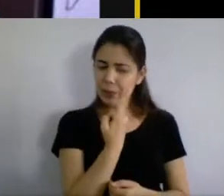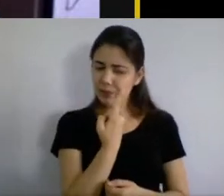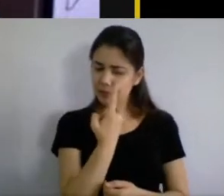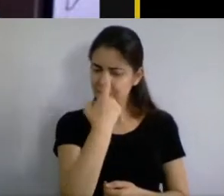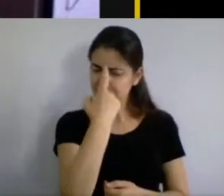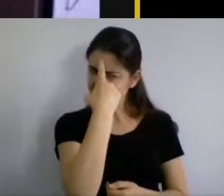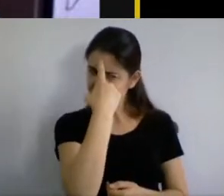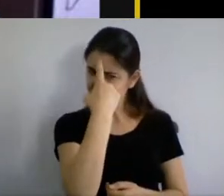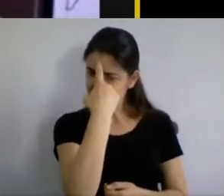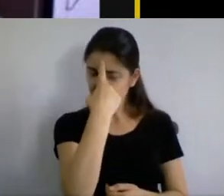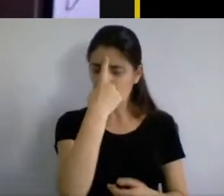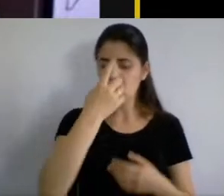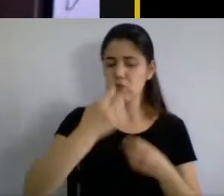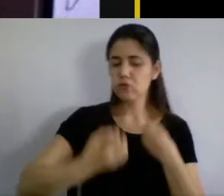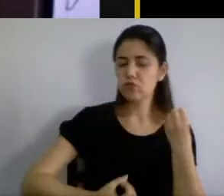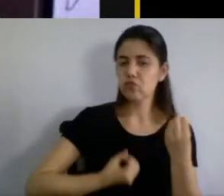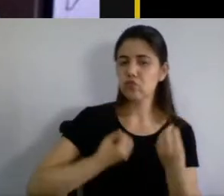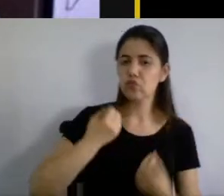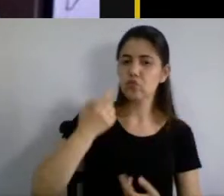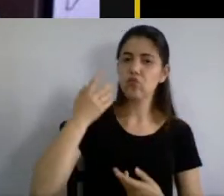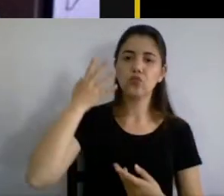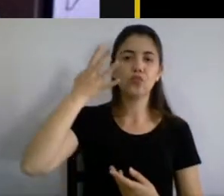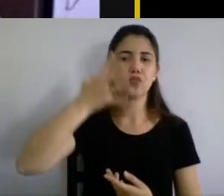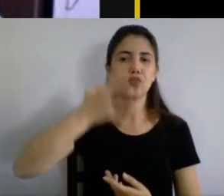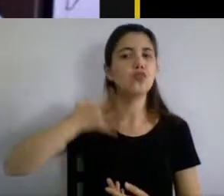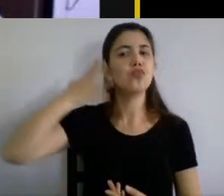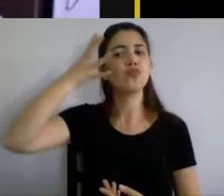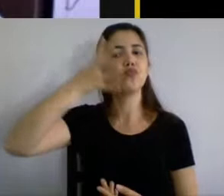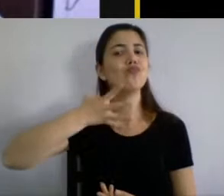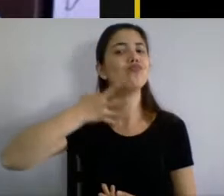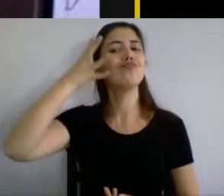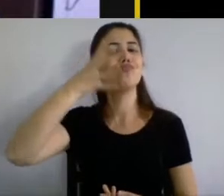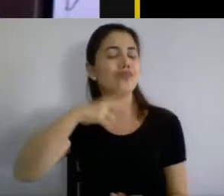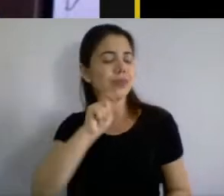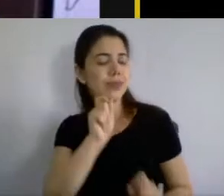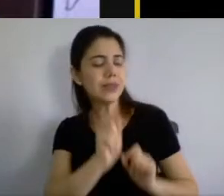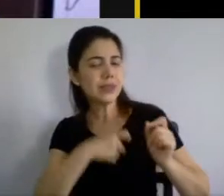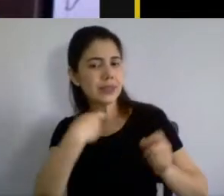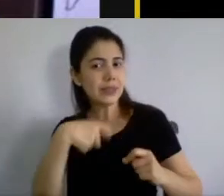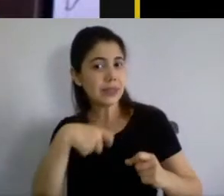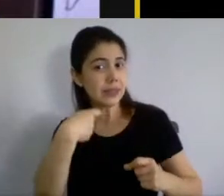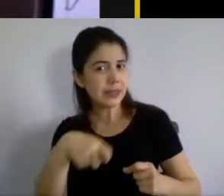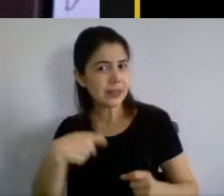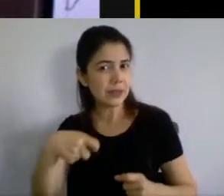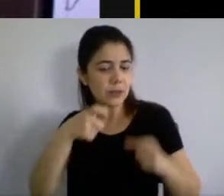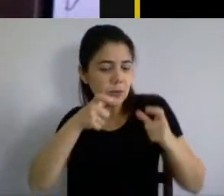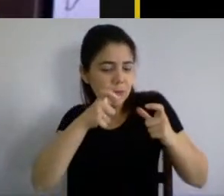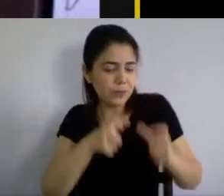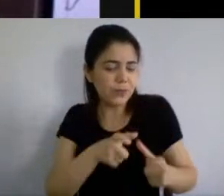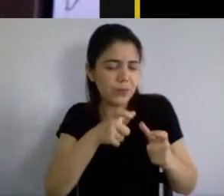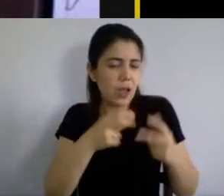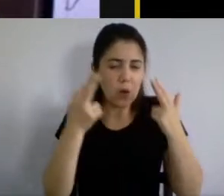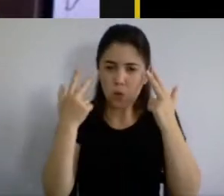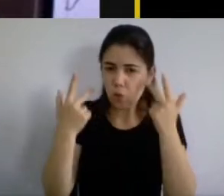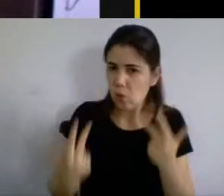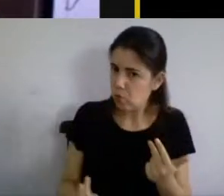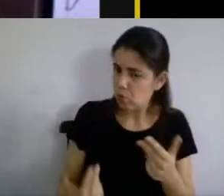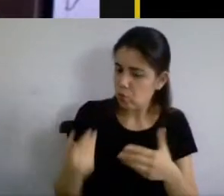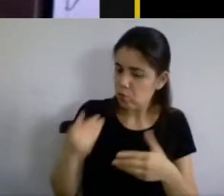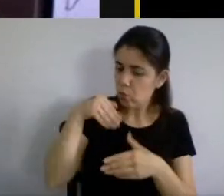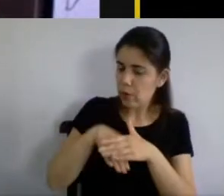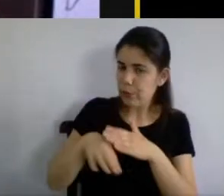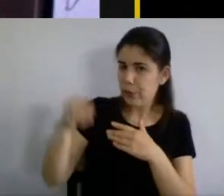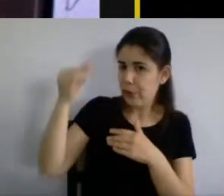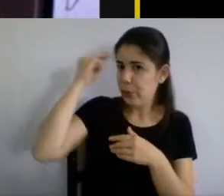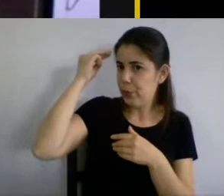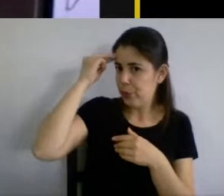comuns armazenados na memória para compor um discurso sabendo que o nosso